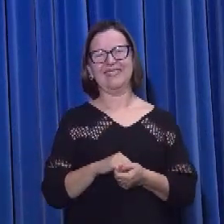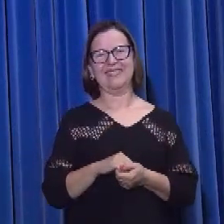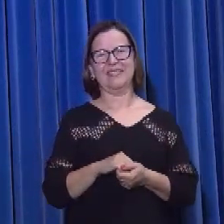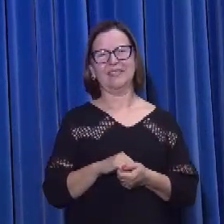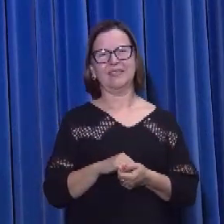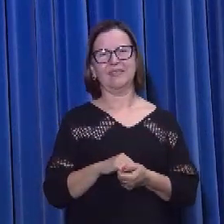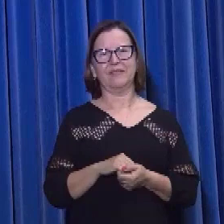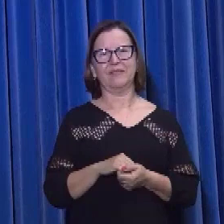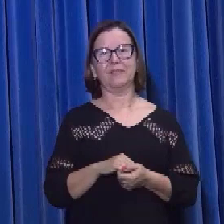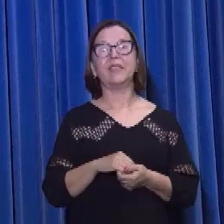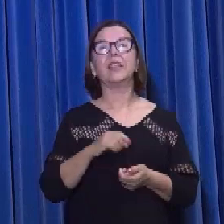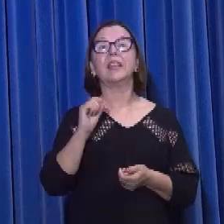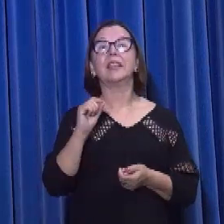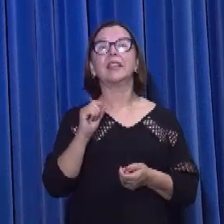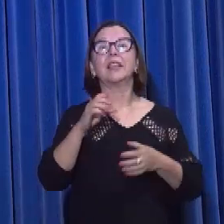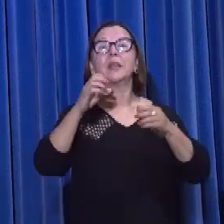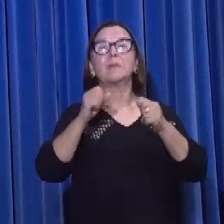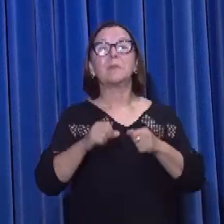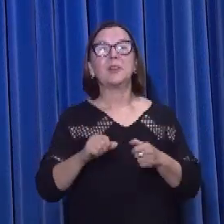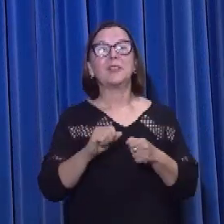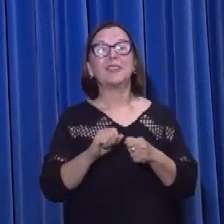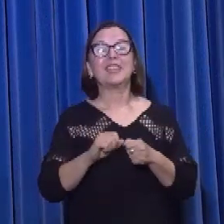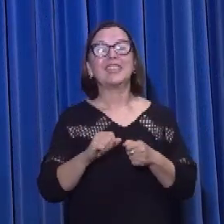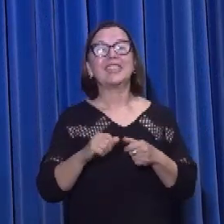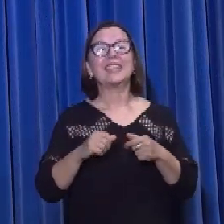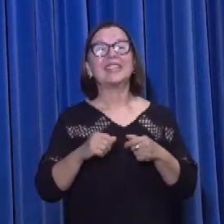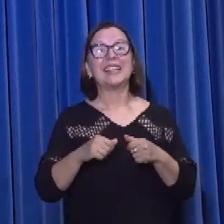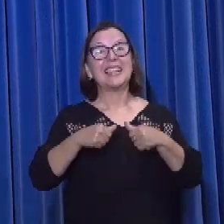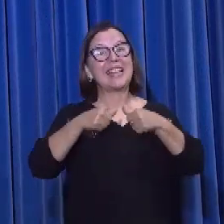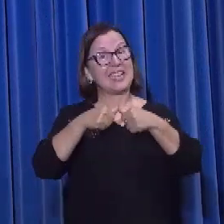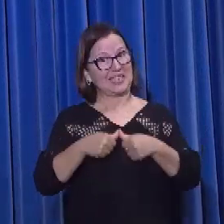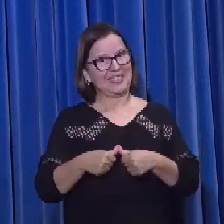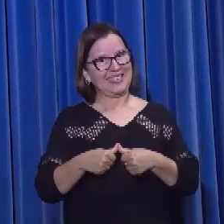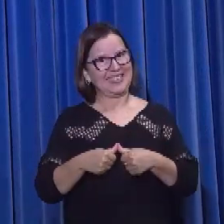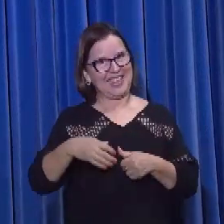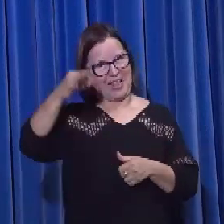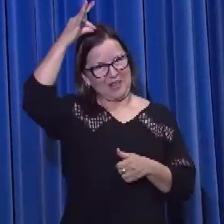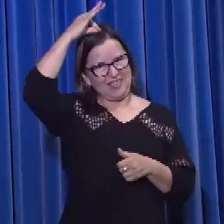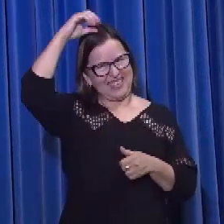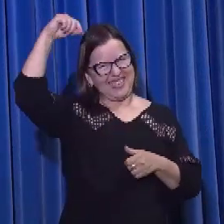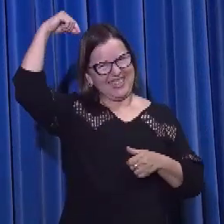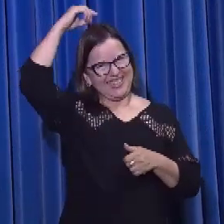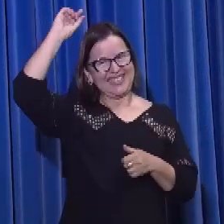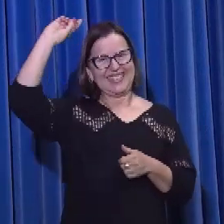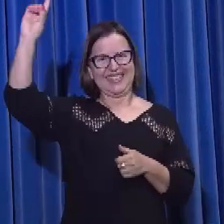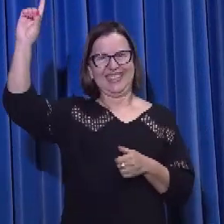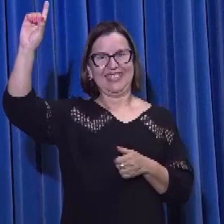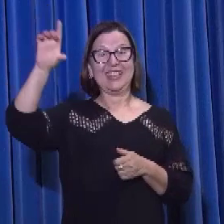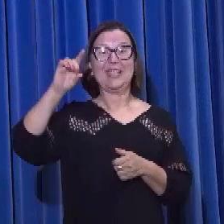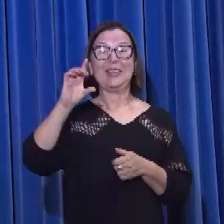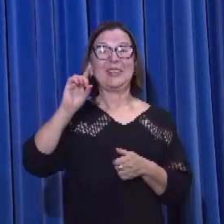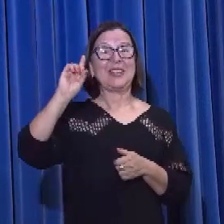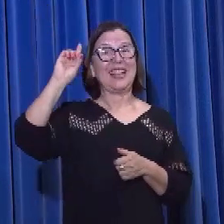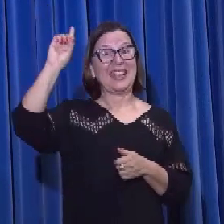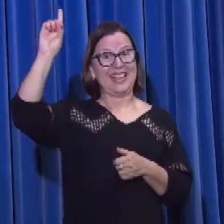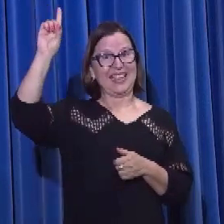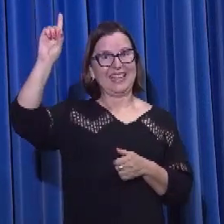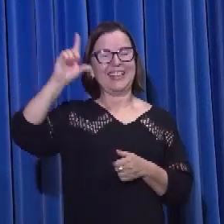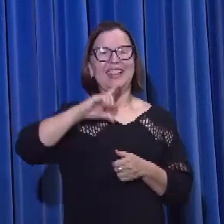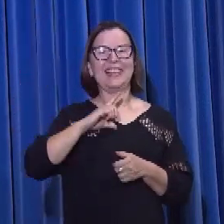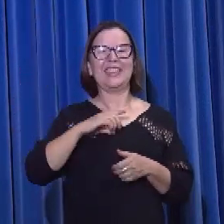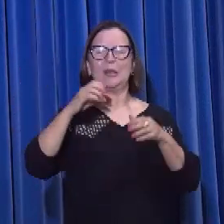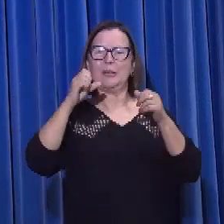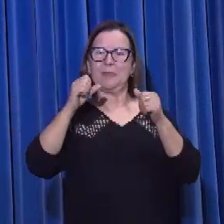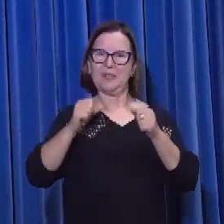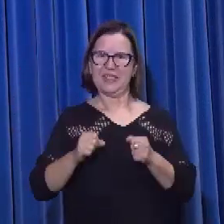Quem pode fazer isso em nossas vidas? O Espírito Santo de Deus. E somente Ele tem o poder de sobrepujar